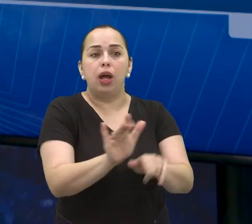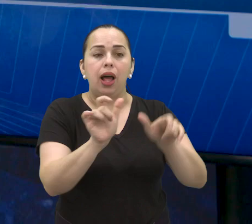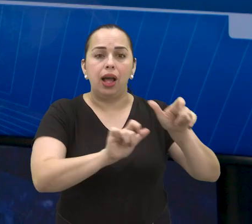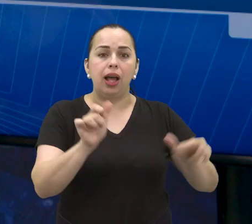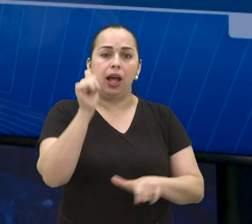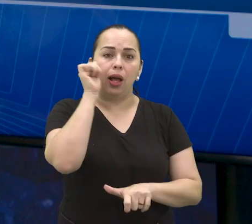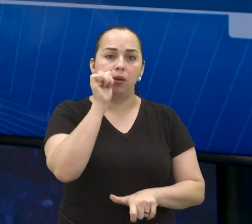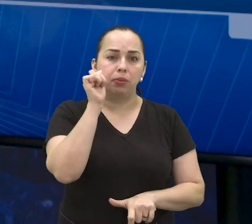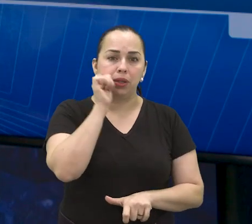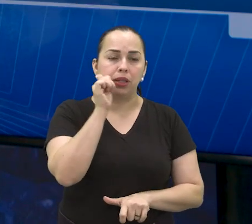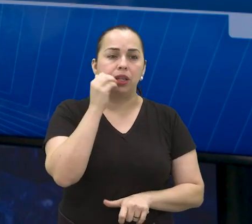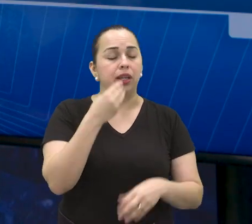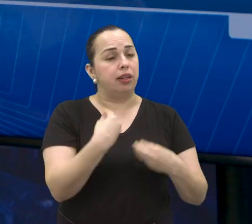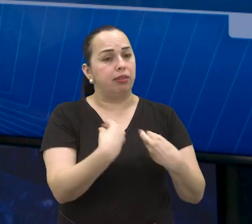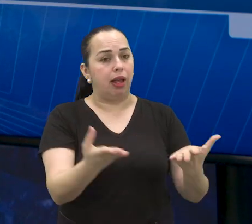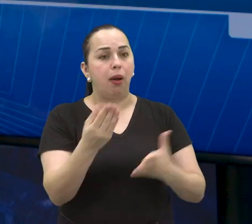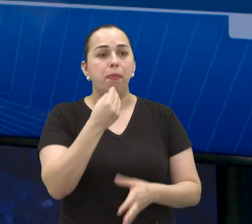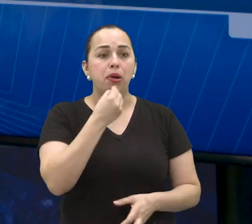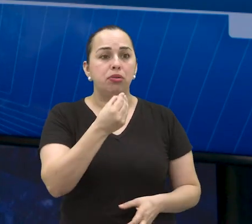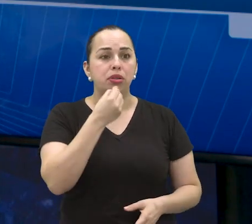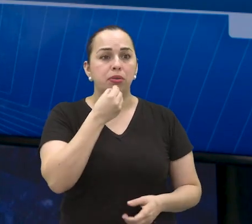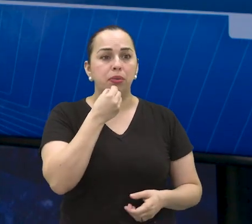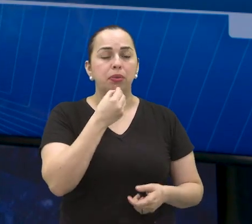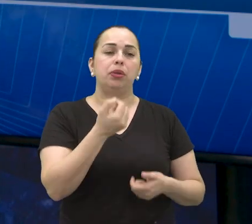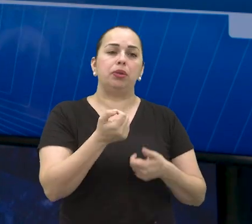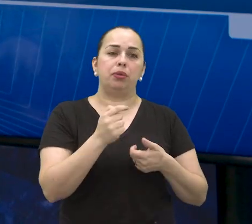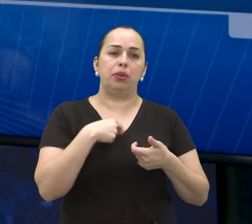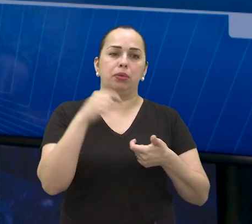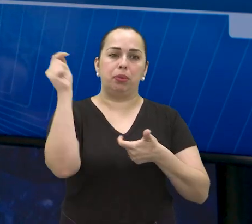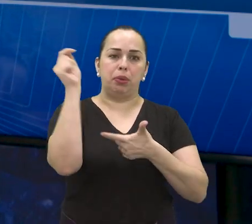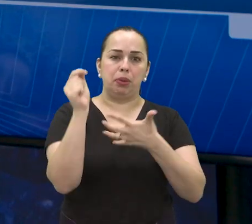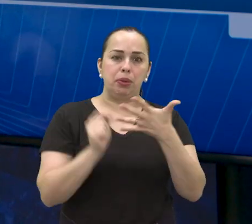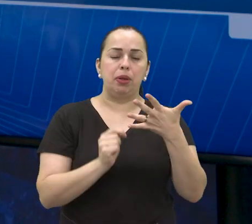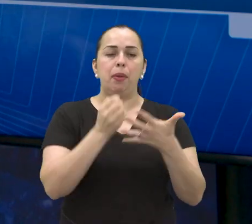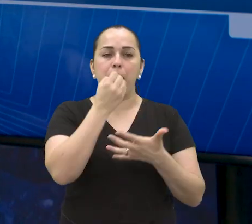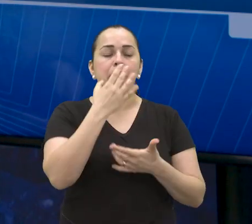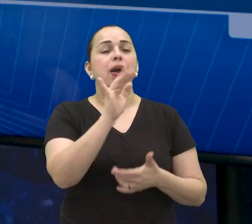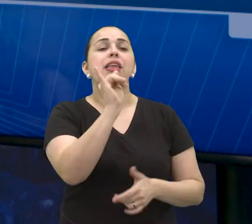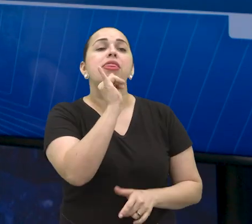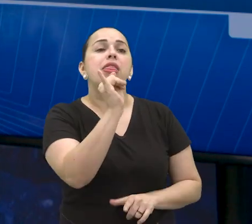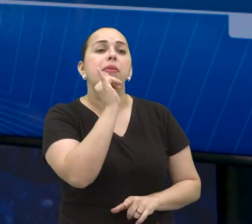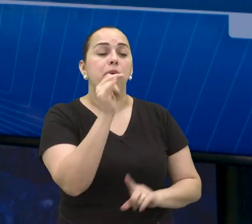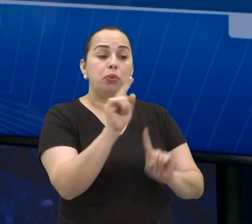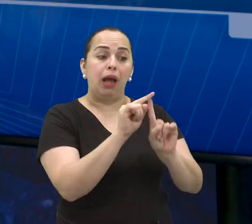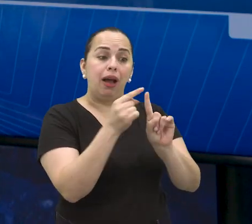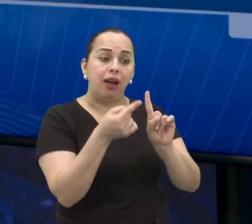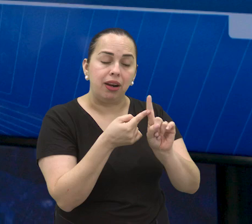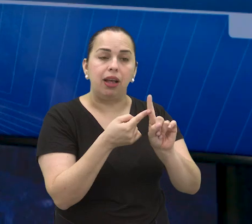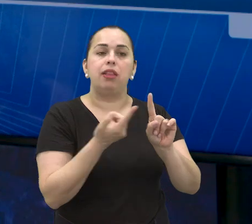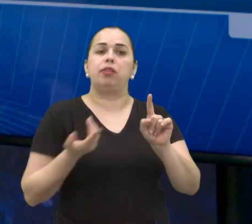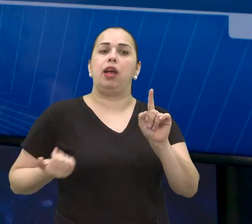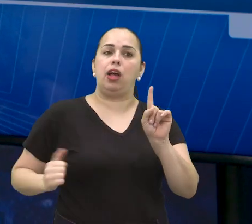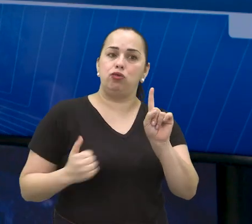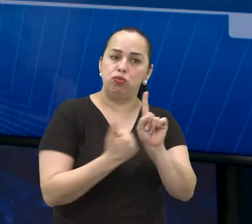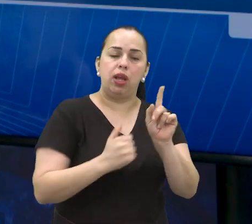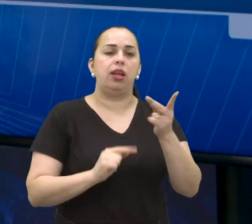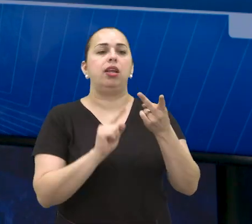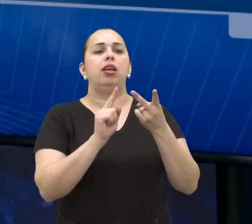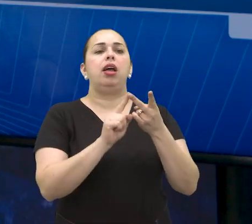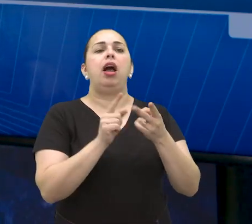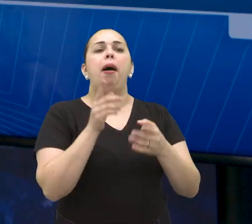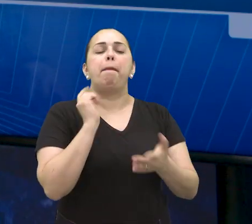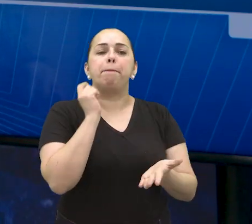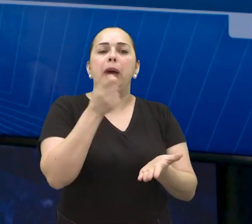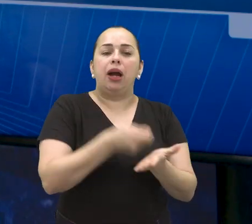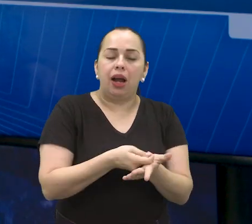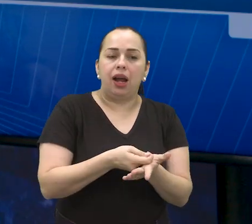né, com oportunidade de terem benefícios aí relacionados ao auxílio maternidade, auxílio creche, para